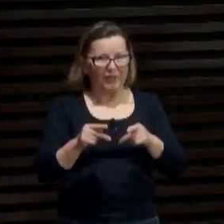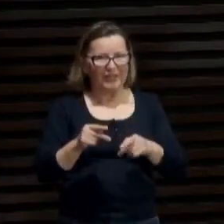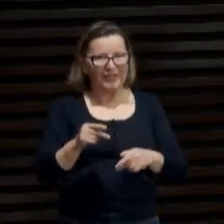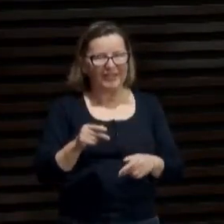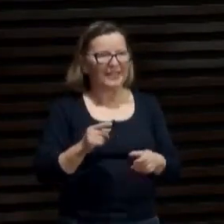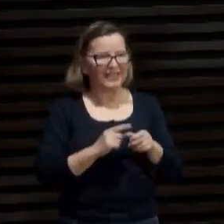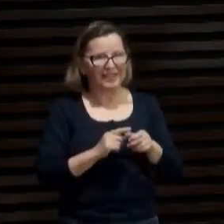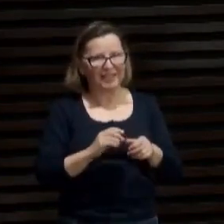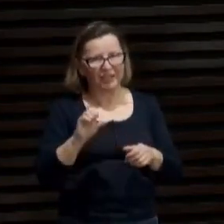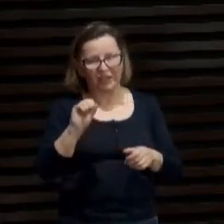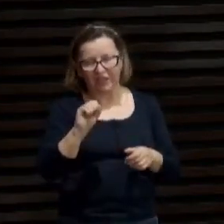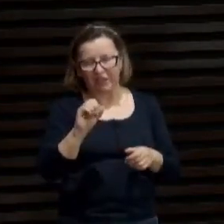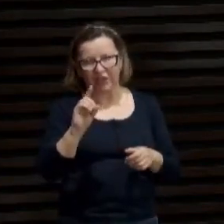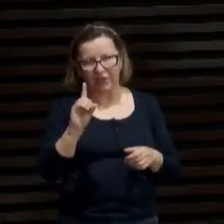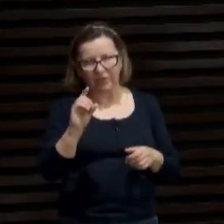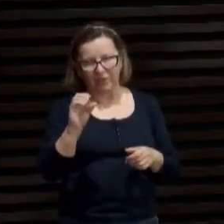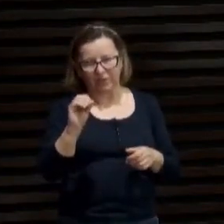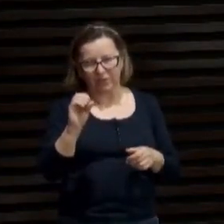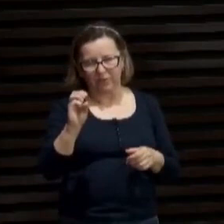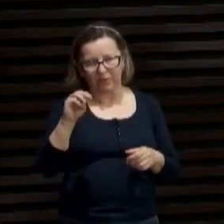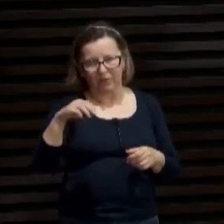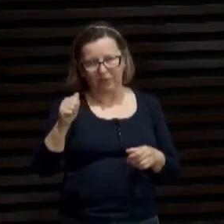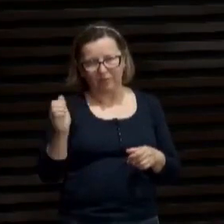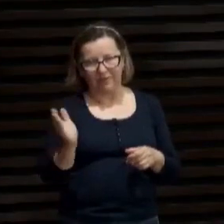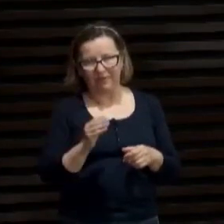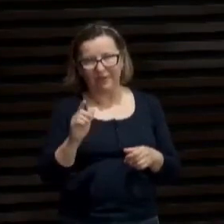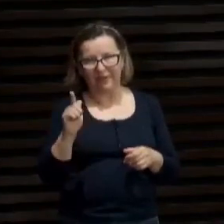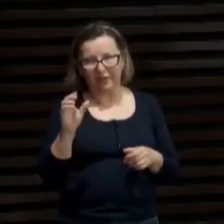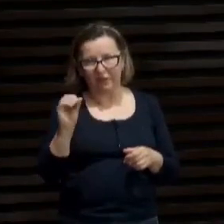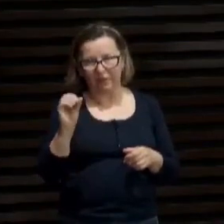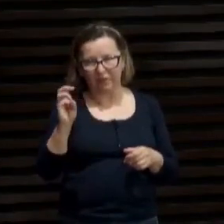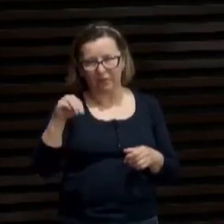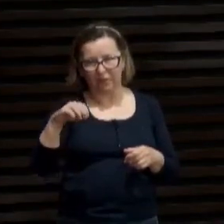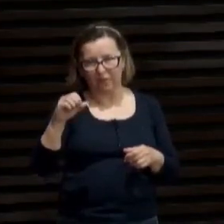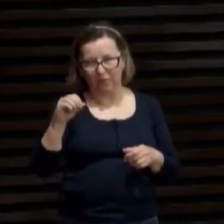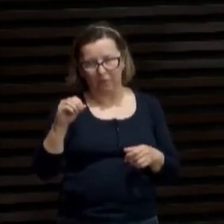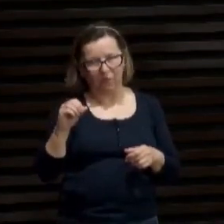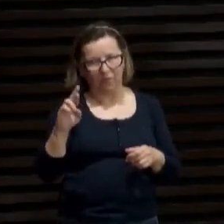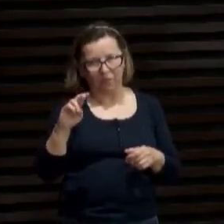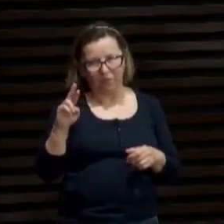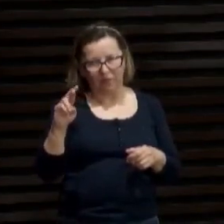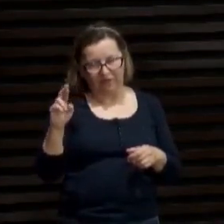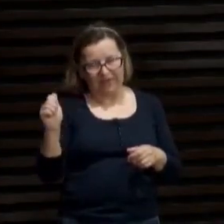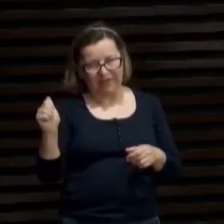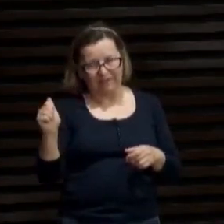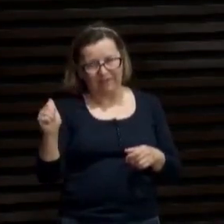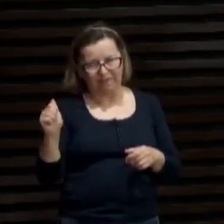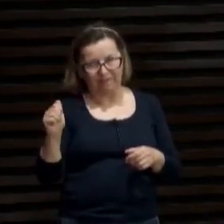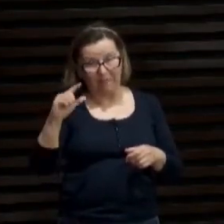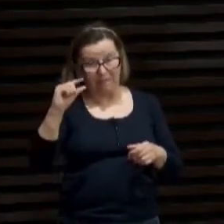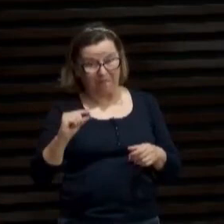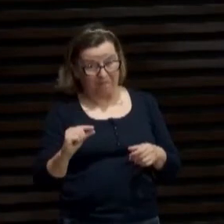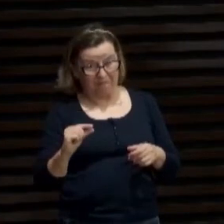contexto aqui, amados? Jesus pega 70 discípulos e dá uma missão complicada